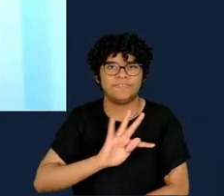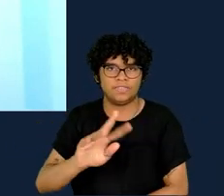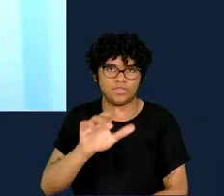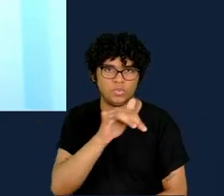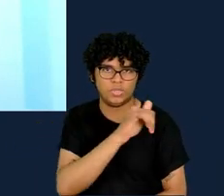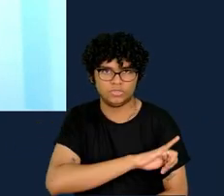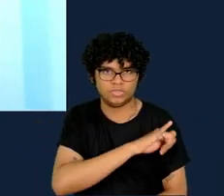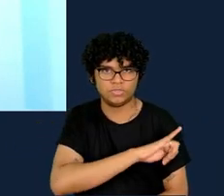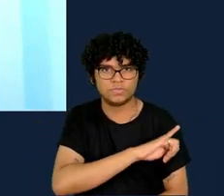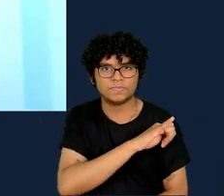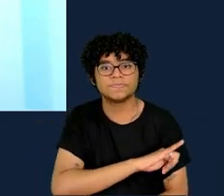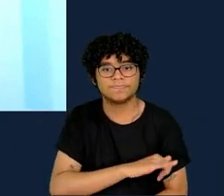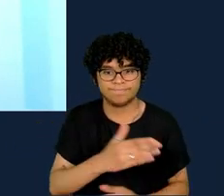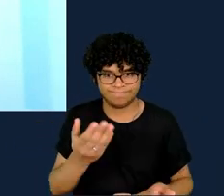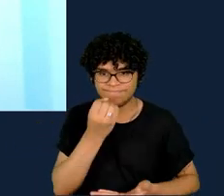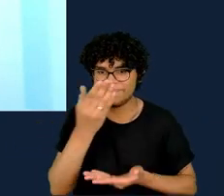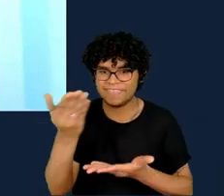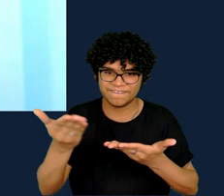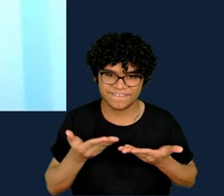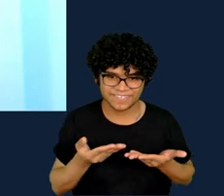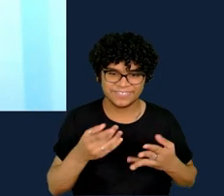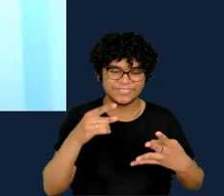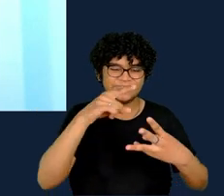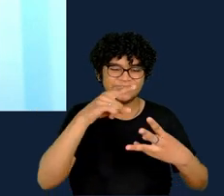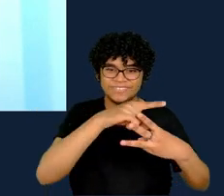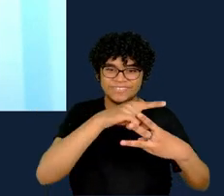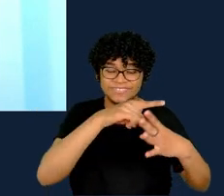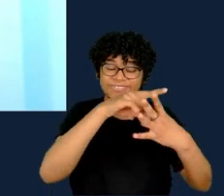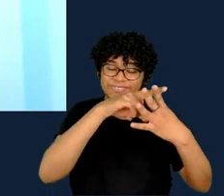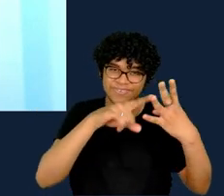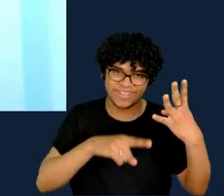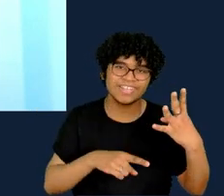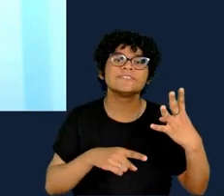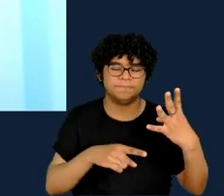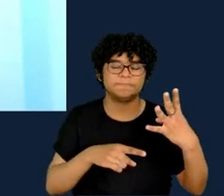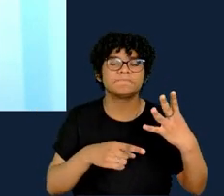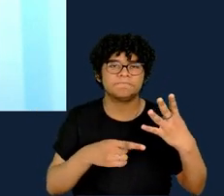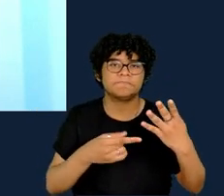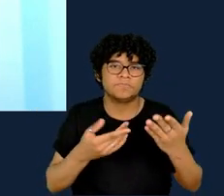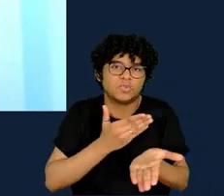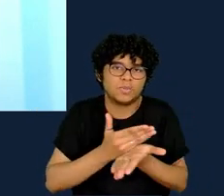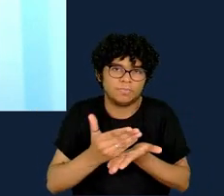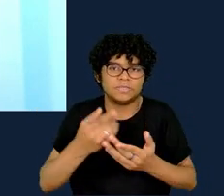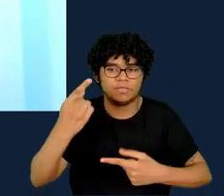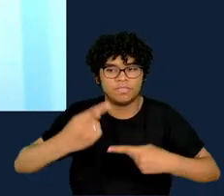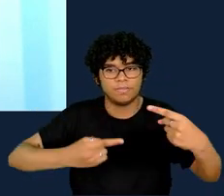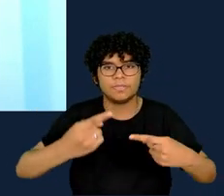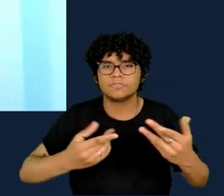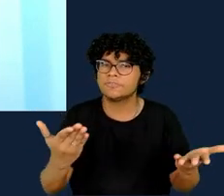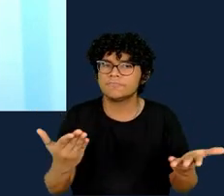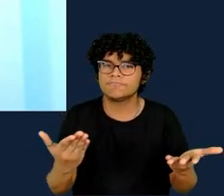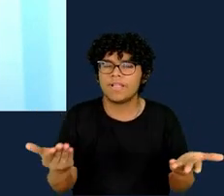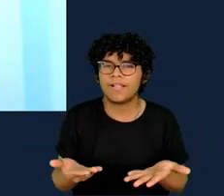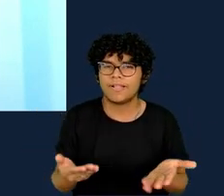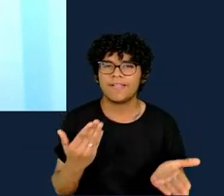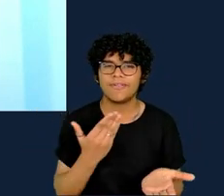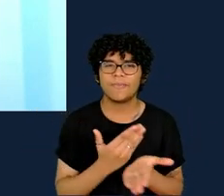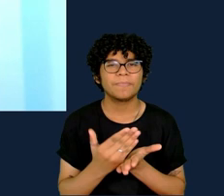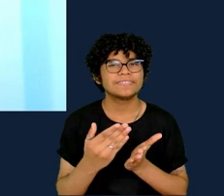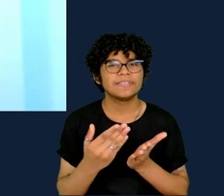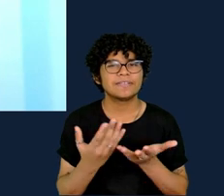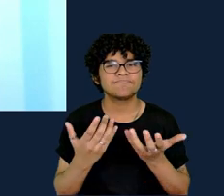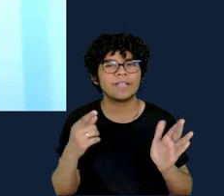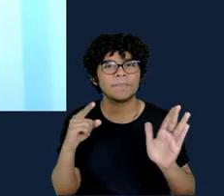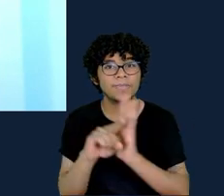bem-vindos e vamos começar o nosso debate. Eu queria, né, perguntar, fazer essa primeira rodada de perguntas para